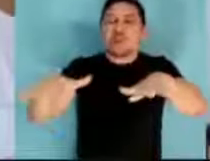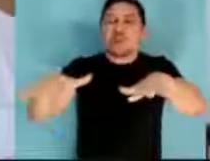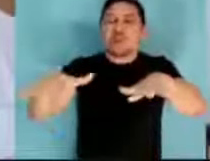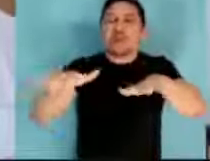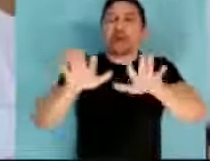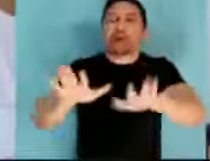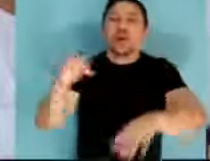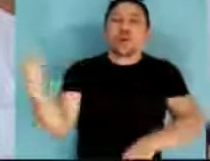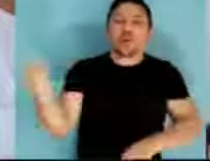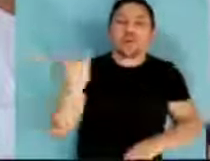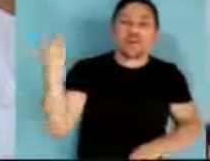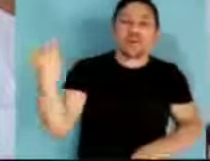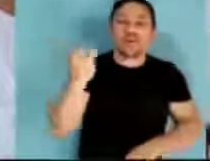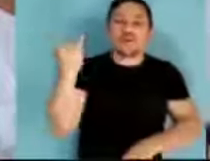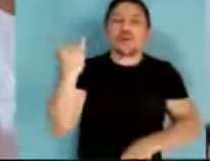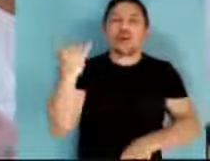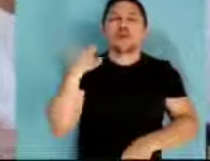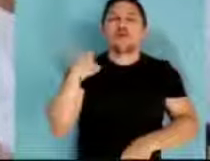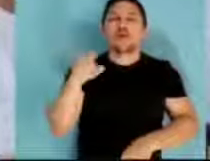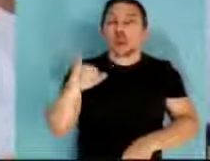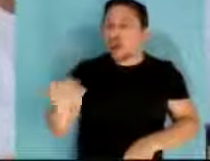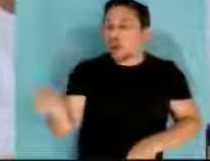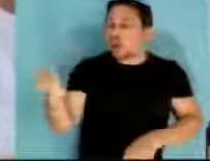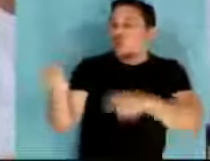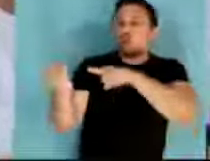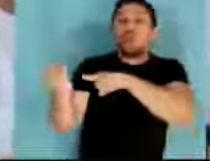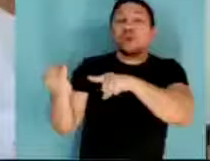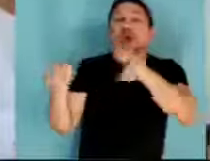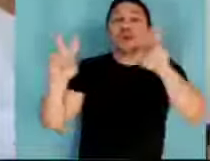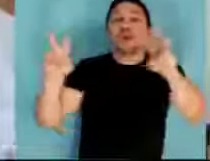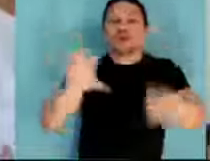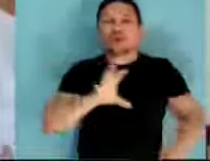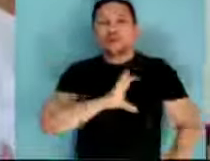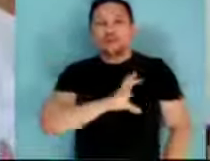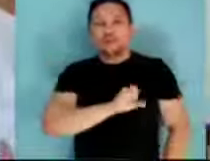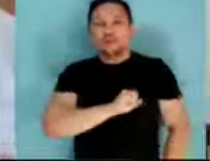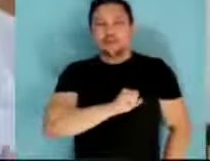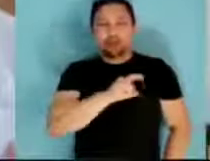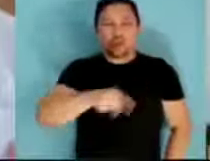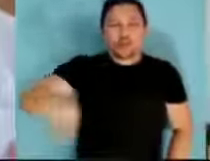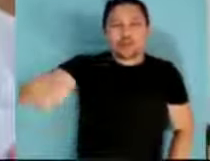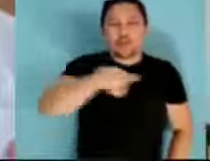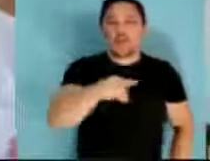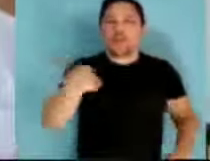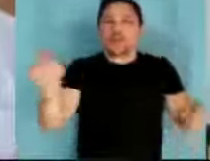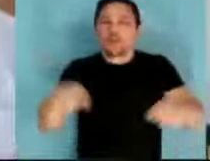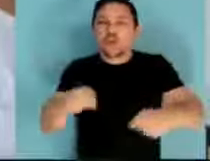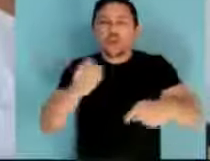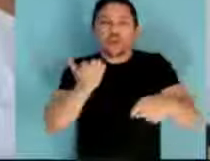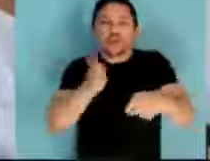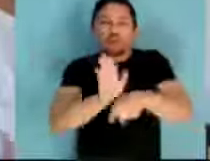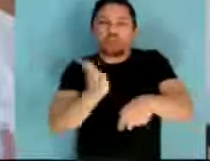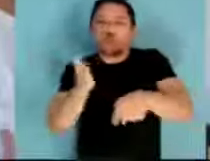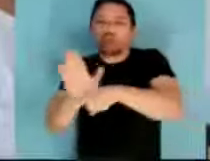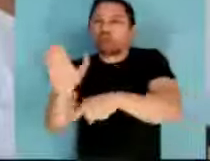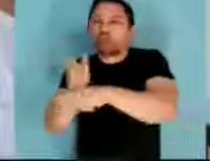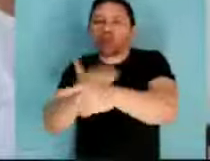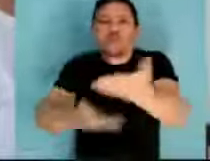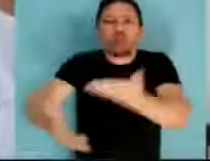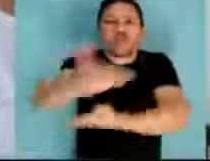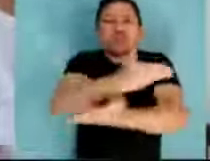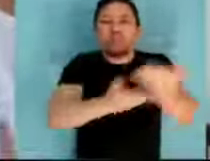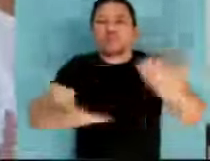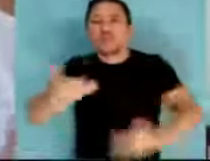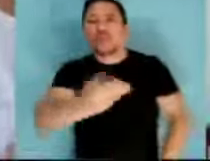mais importante é quanta oportunidade de amor nós vamos poder ter e vamos